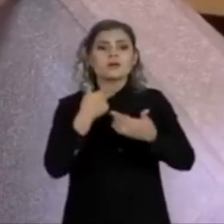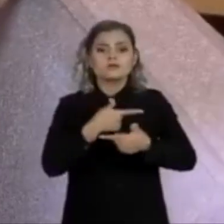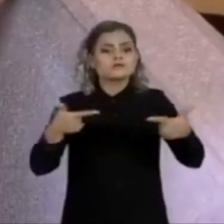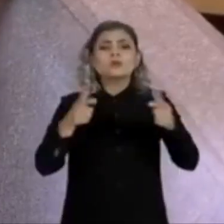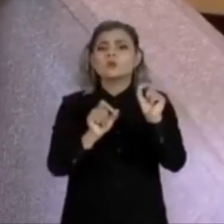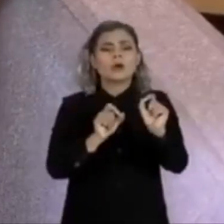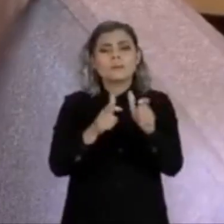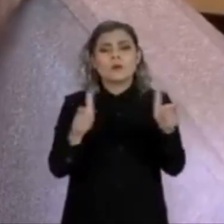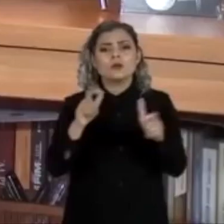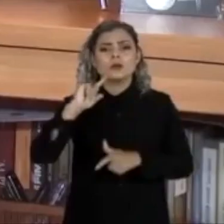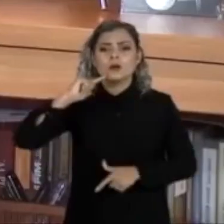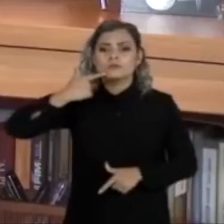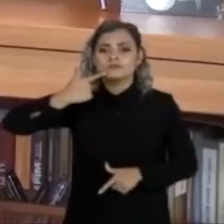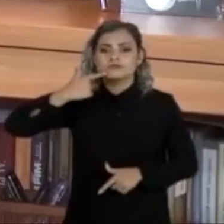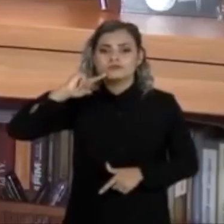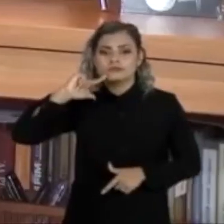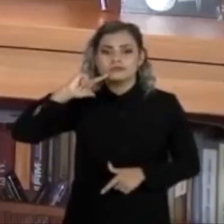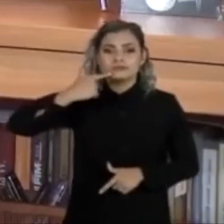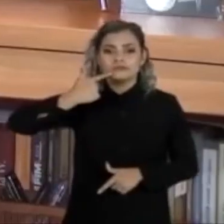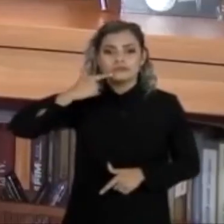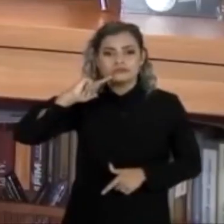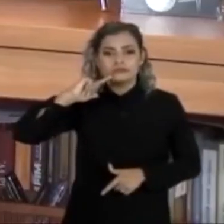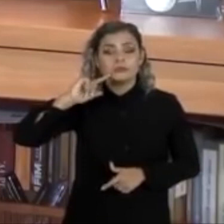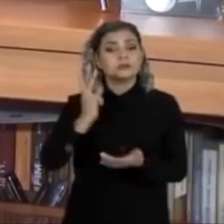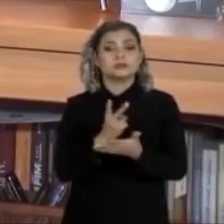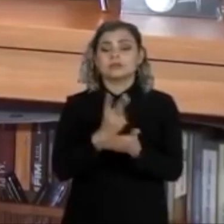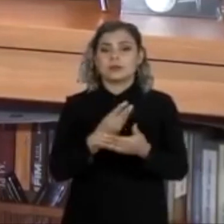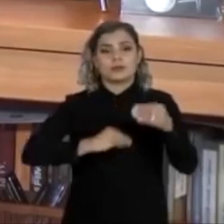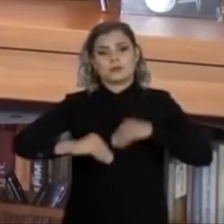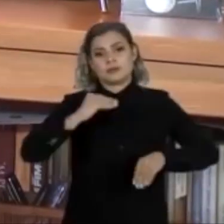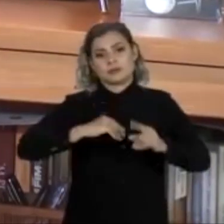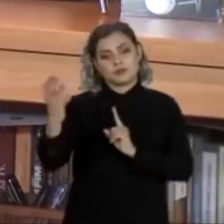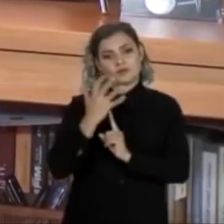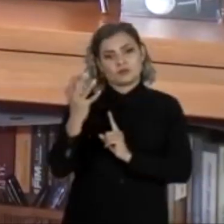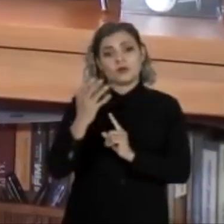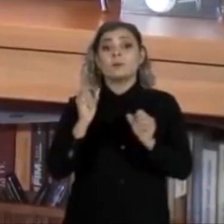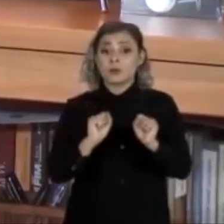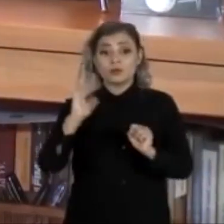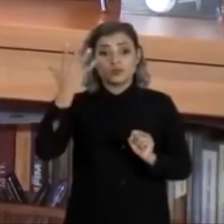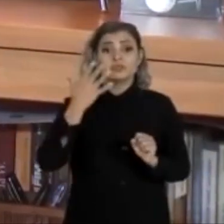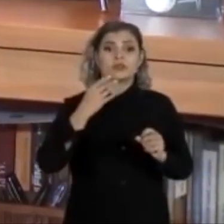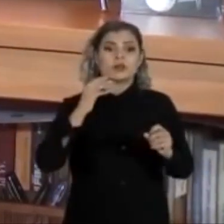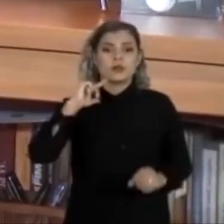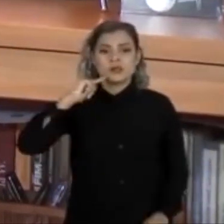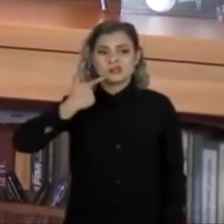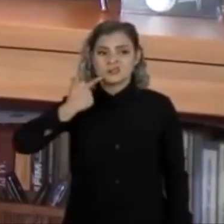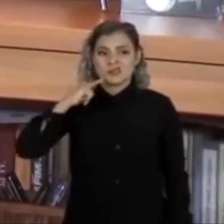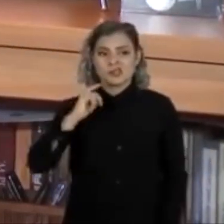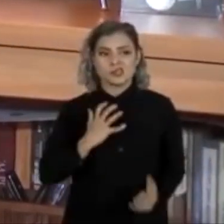caracteriza a depressão não pode ser tanto um depressivo como irritadiço isolamento social